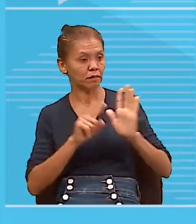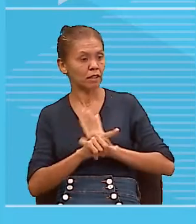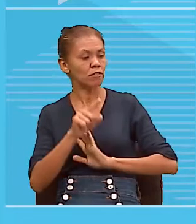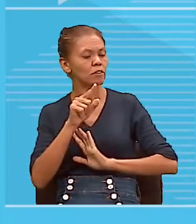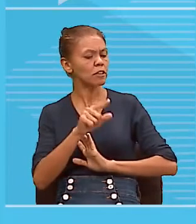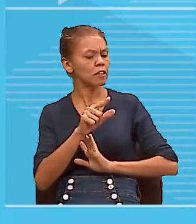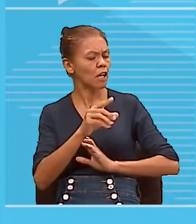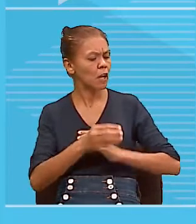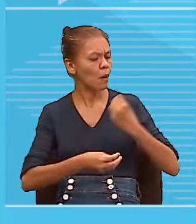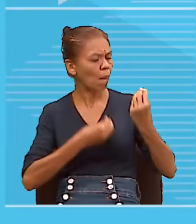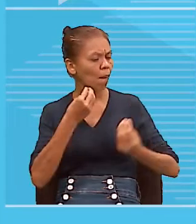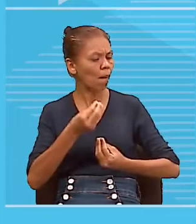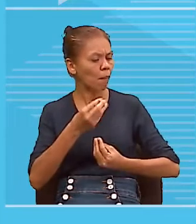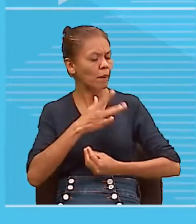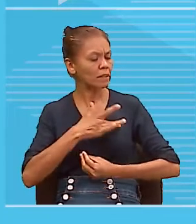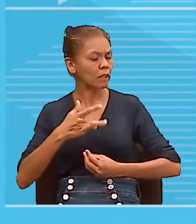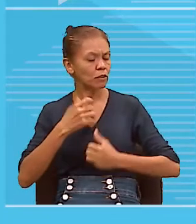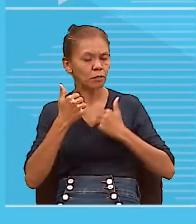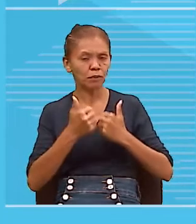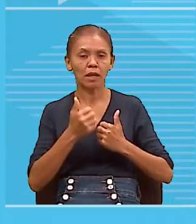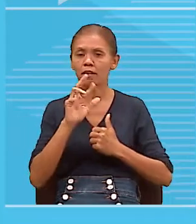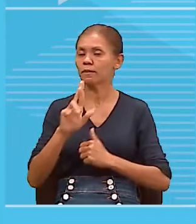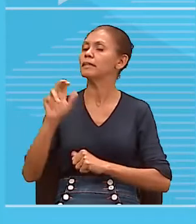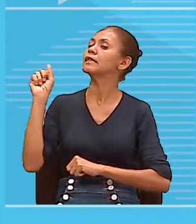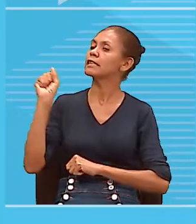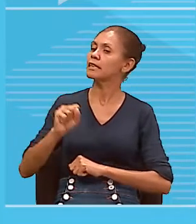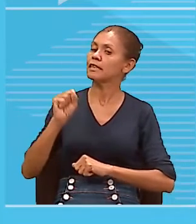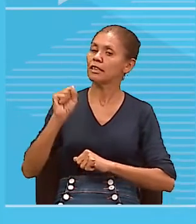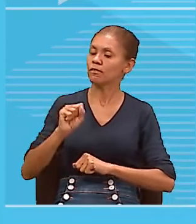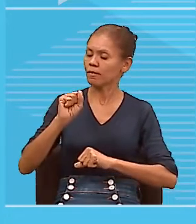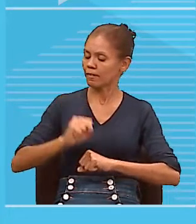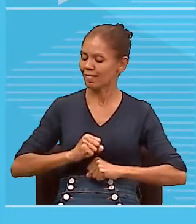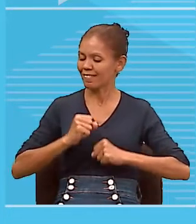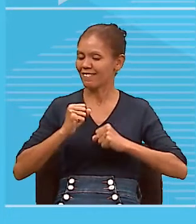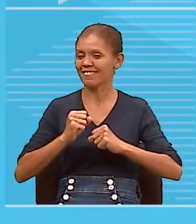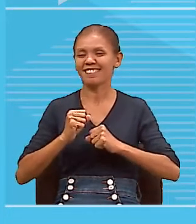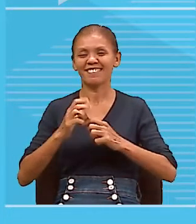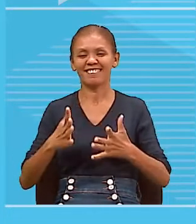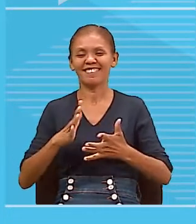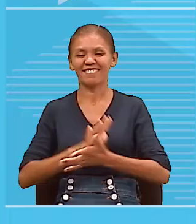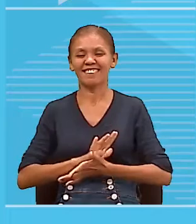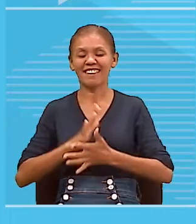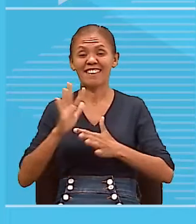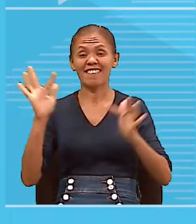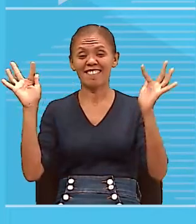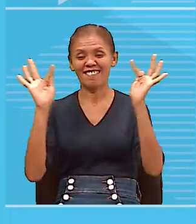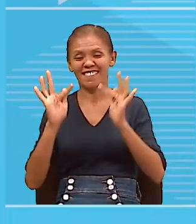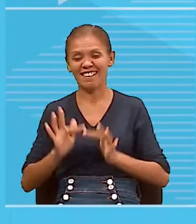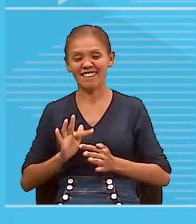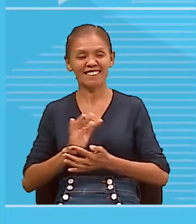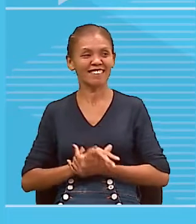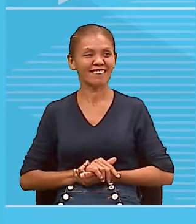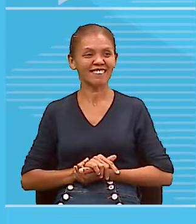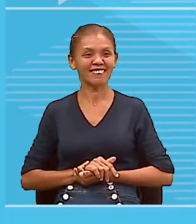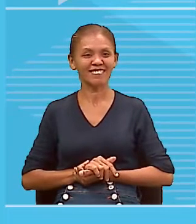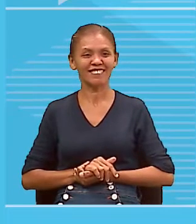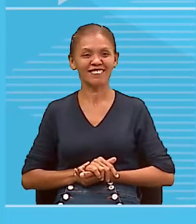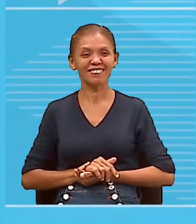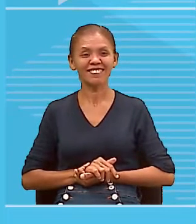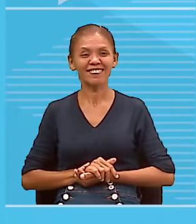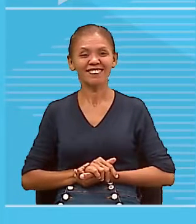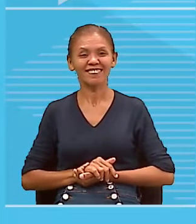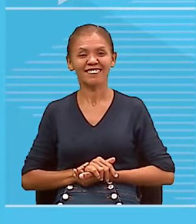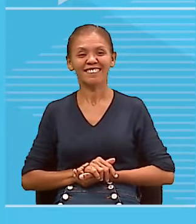Eita que ninguém pode ver a gente né se ama professora como é que tá olha eu estou que se melhorar